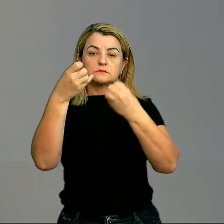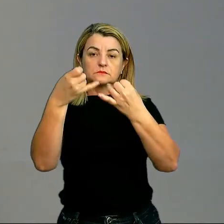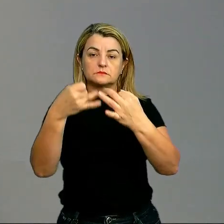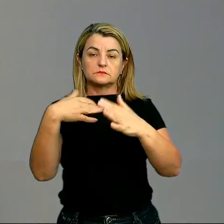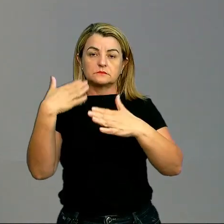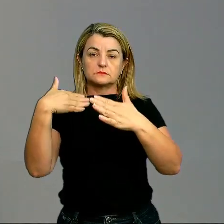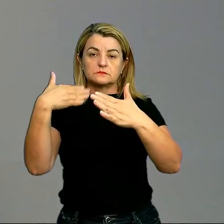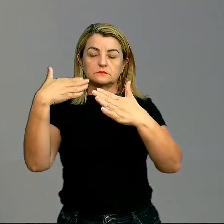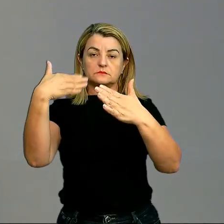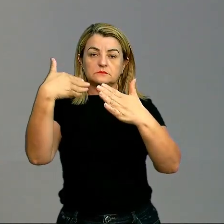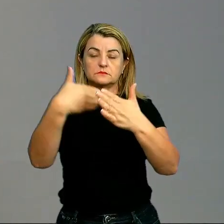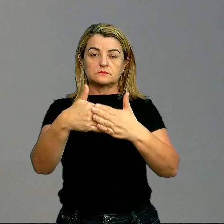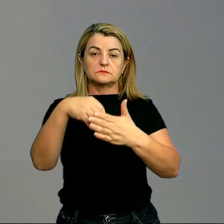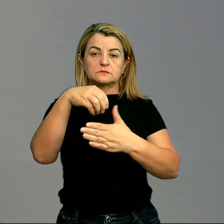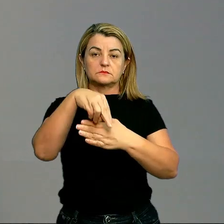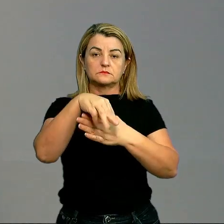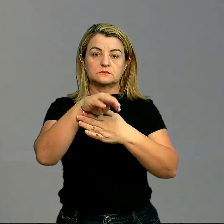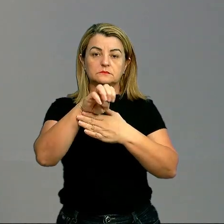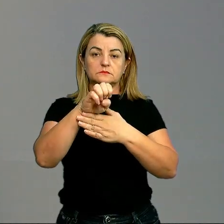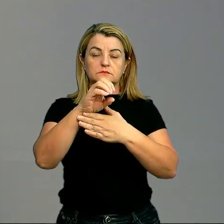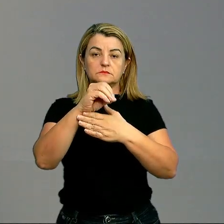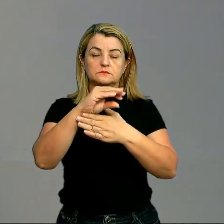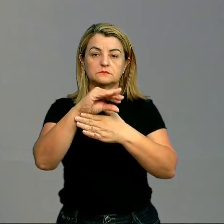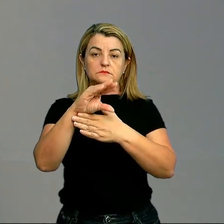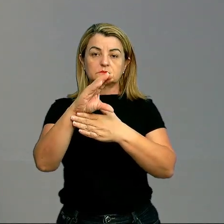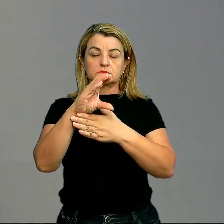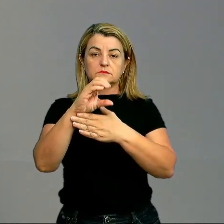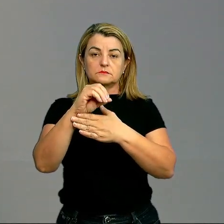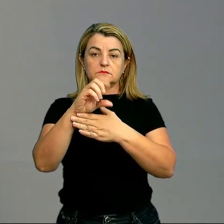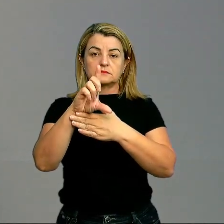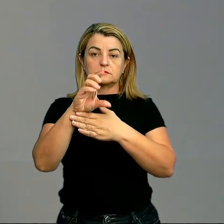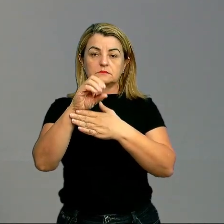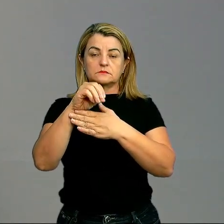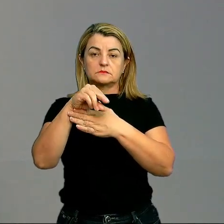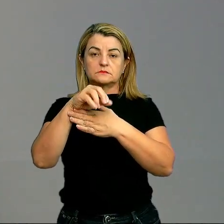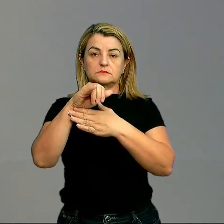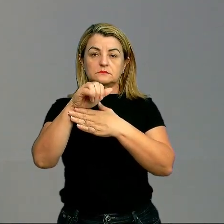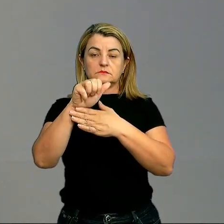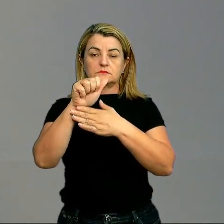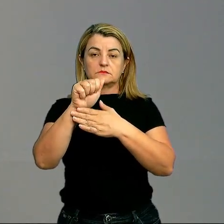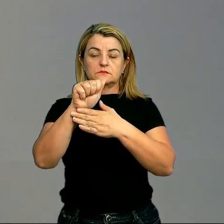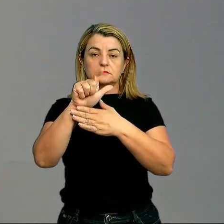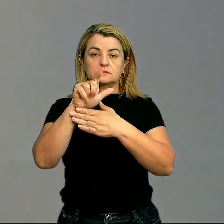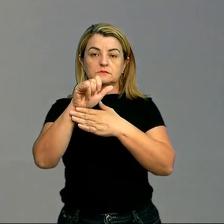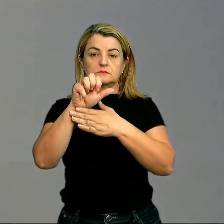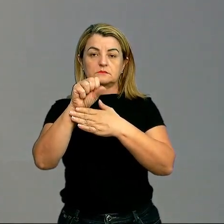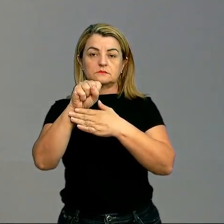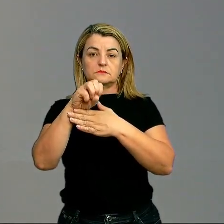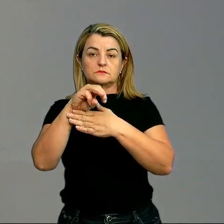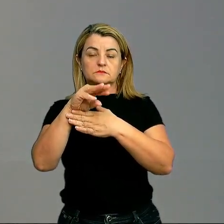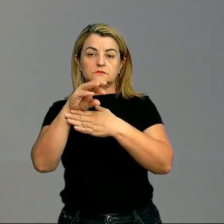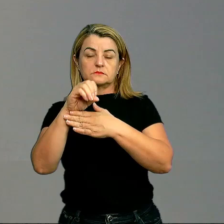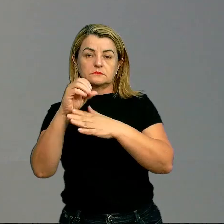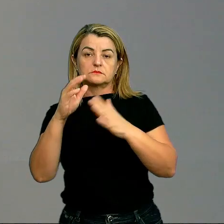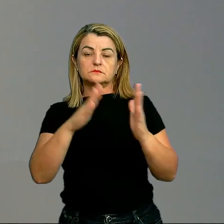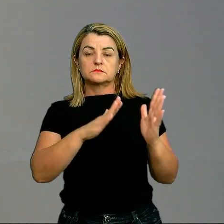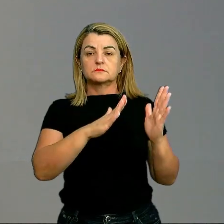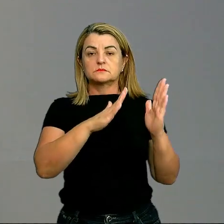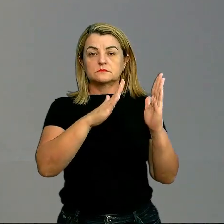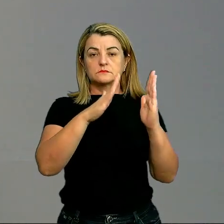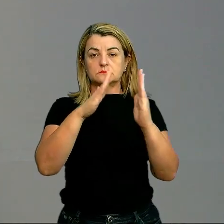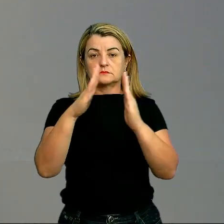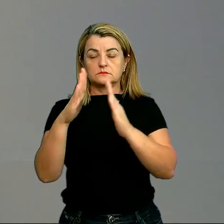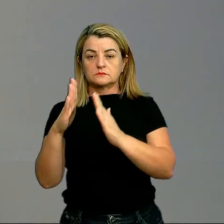do neocolonialismo e o imperialismo também. E esse processo do neocolonialismo, né,